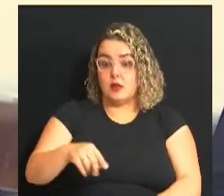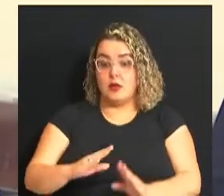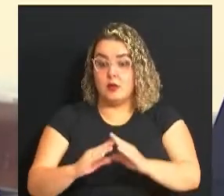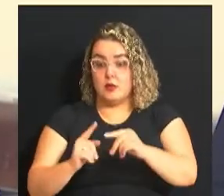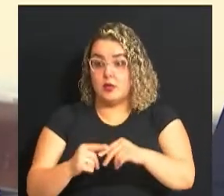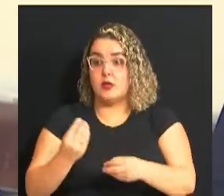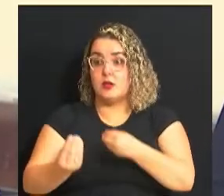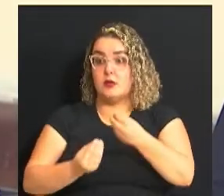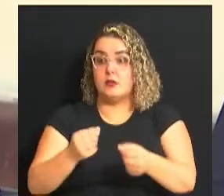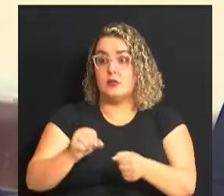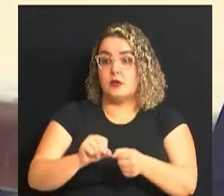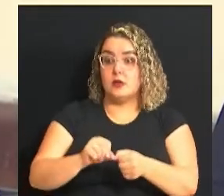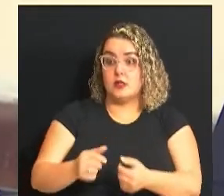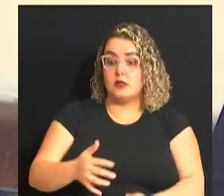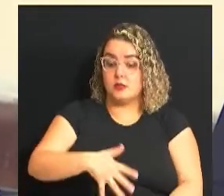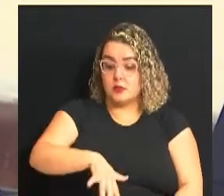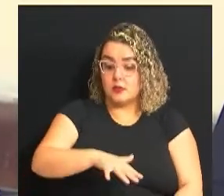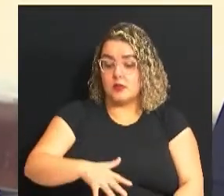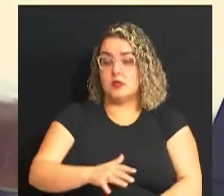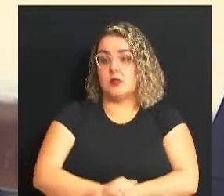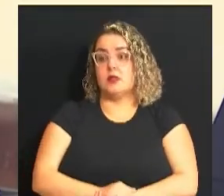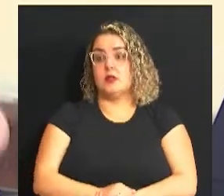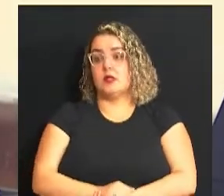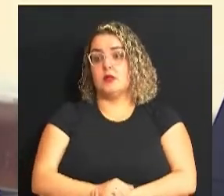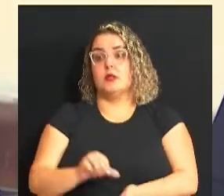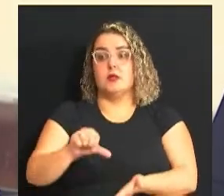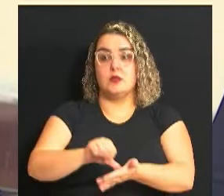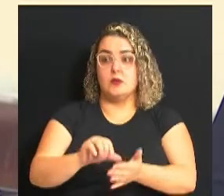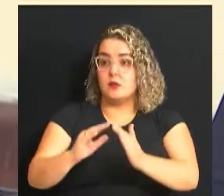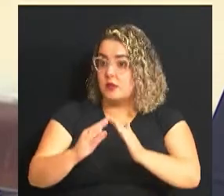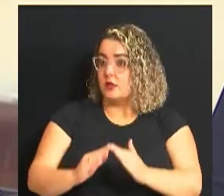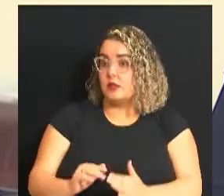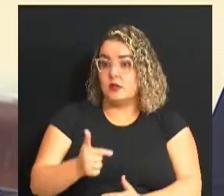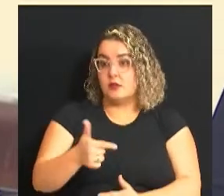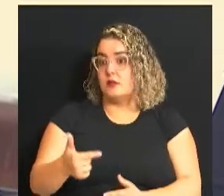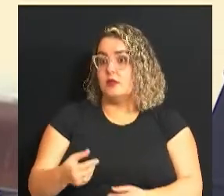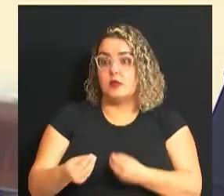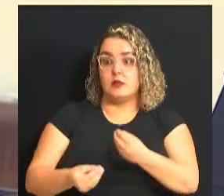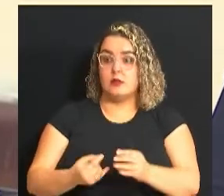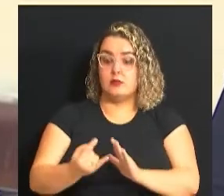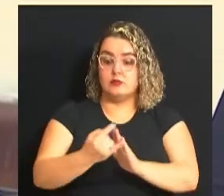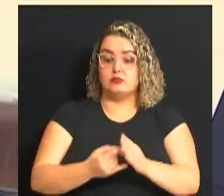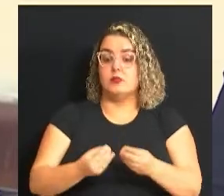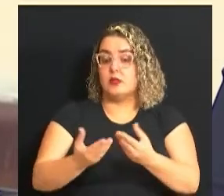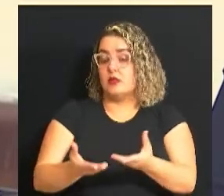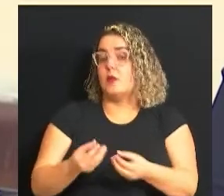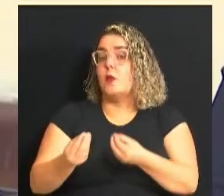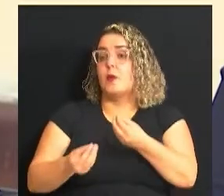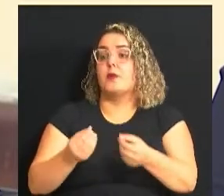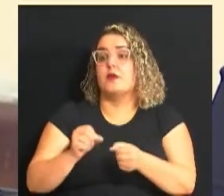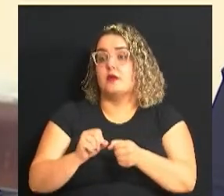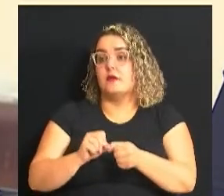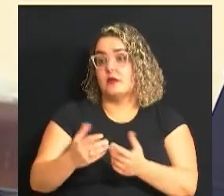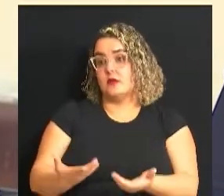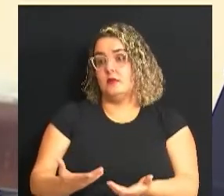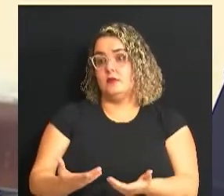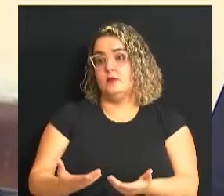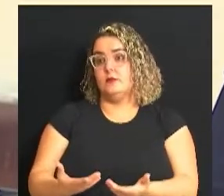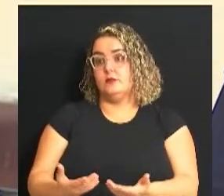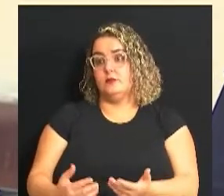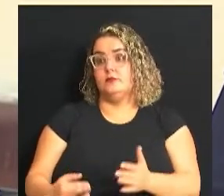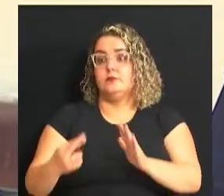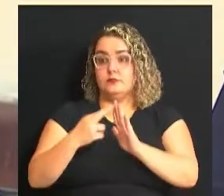está numa área de num núcleo residencial, eu não tenho como titular. Então, agora a gente vem trazer regras